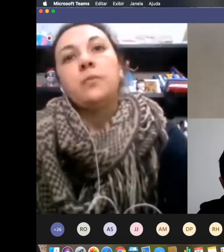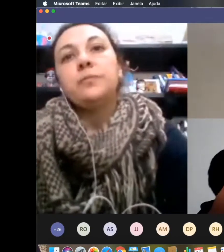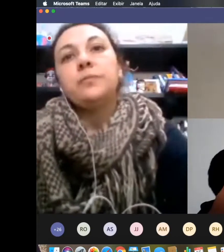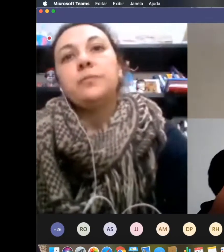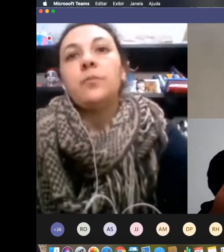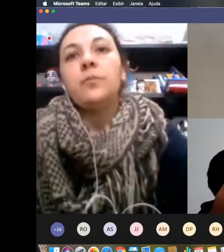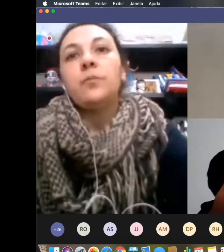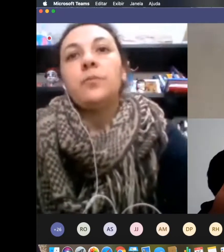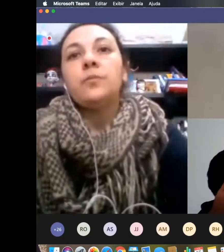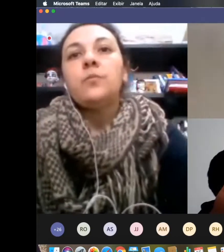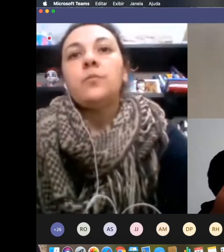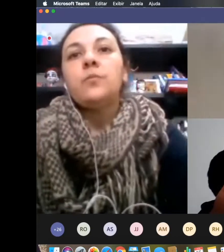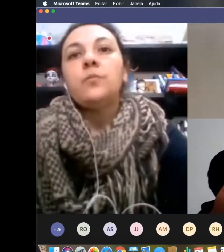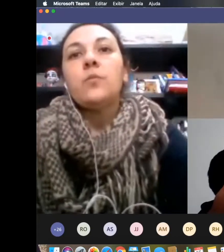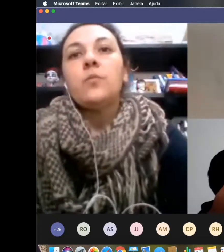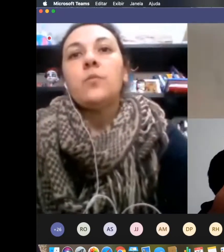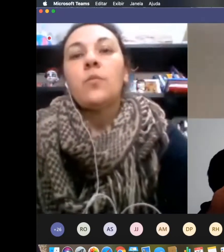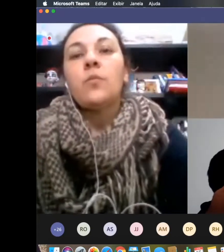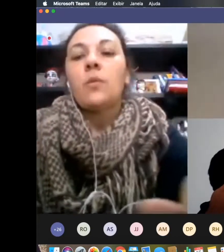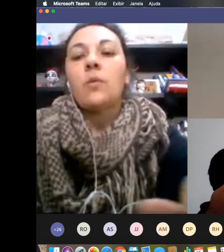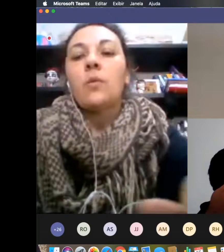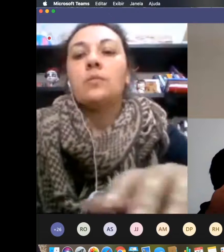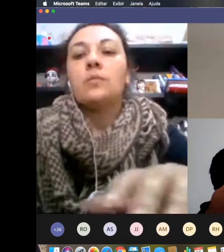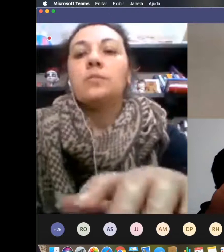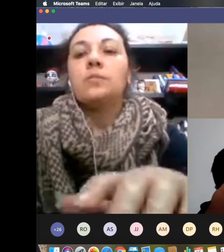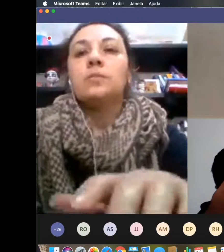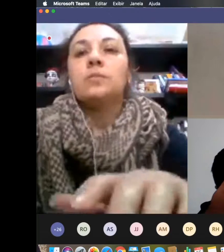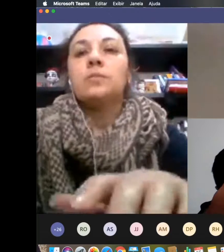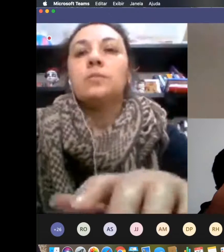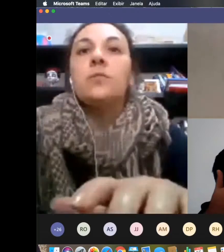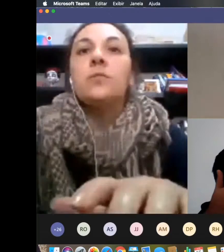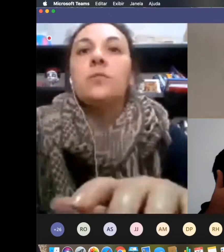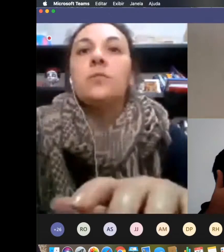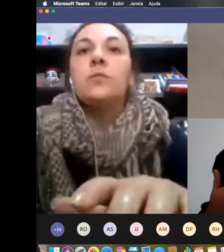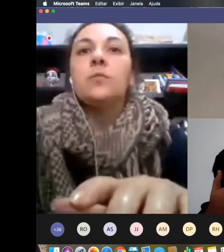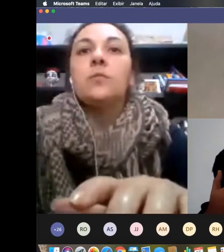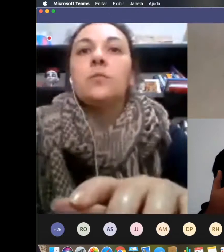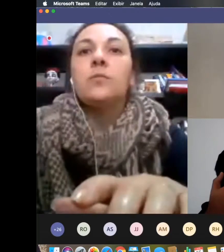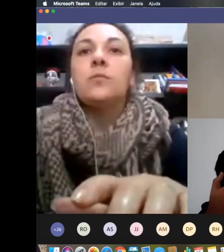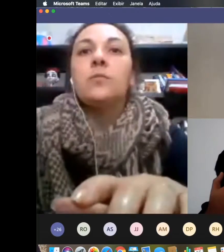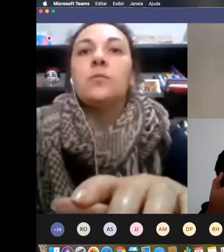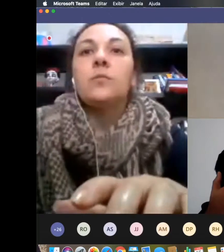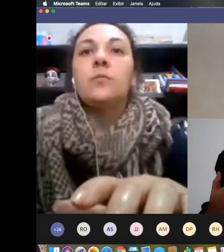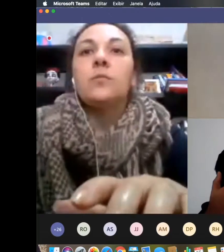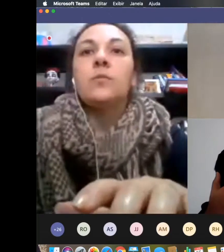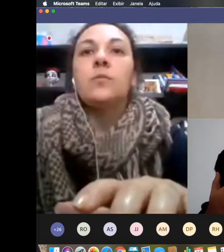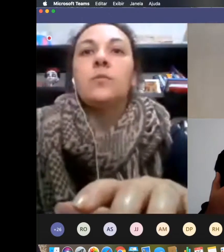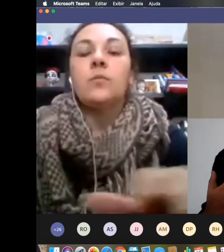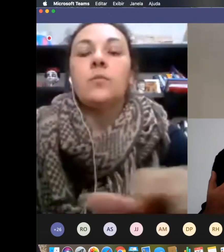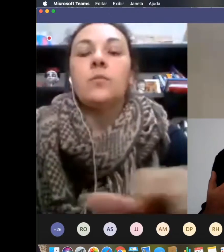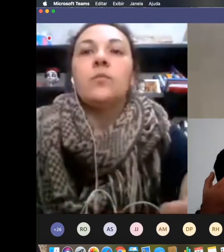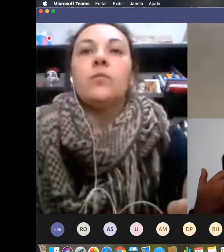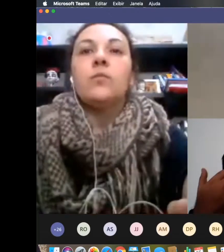processo cognitivo, um ou mais autores. E, portanto, mesmo a biblioteca sendo um